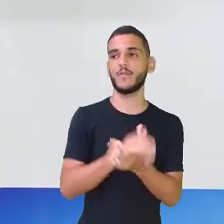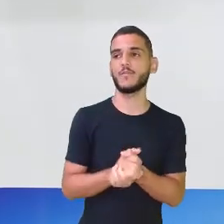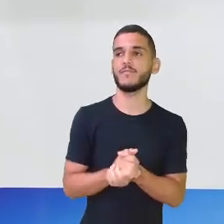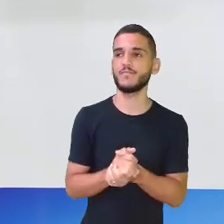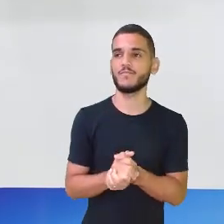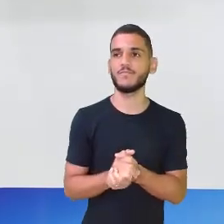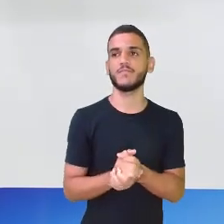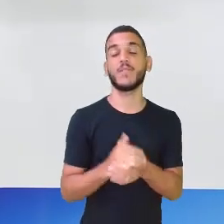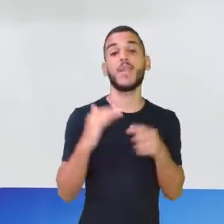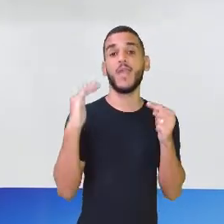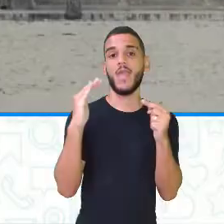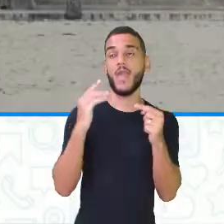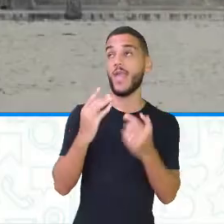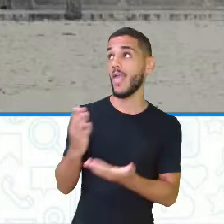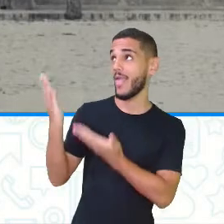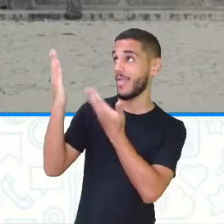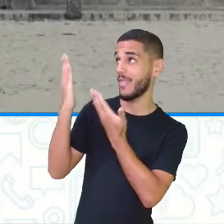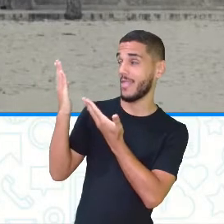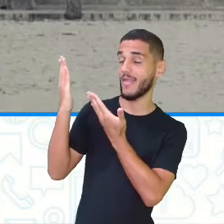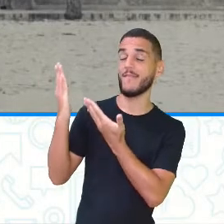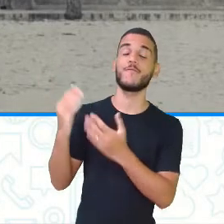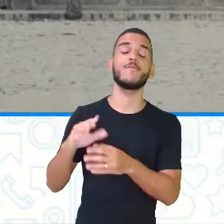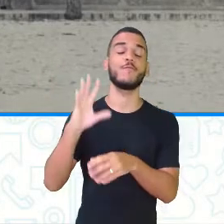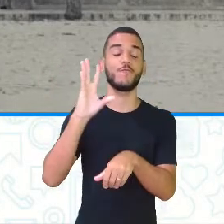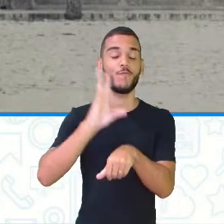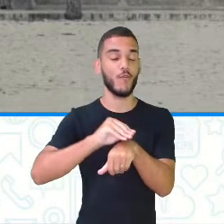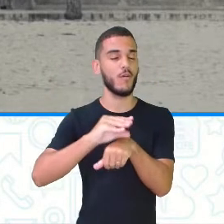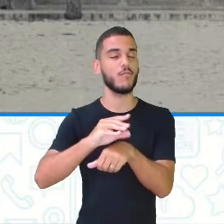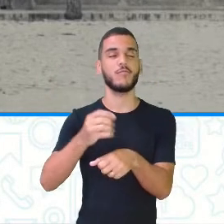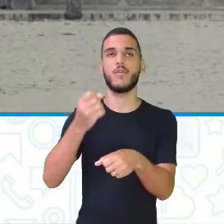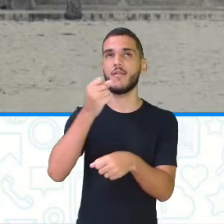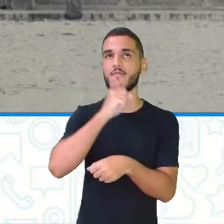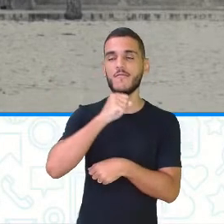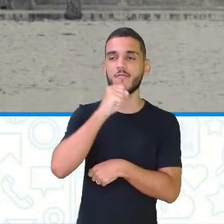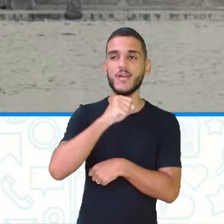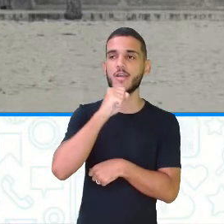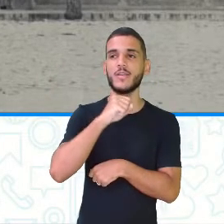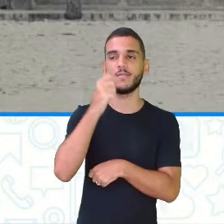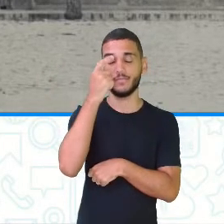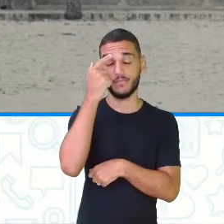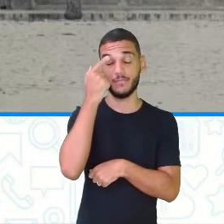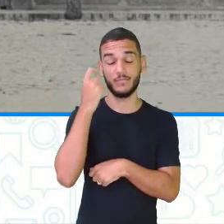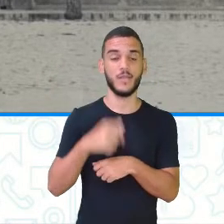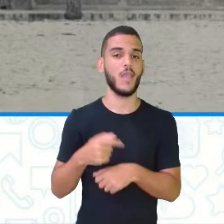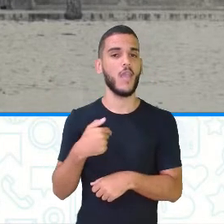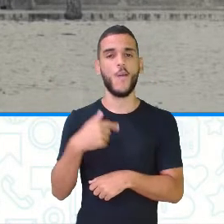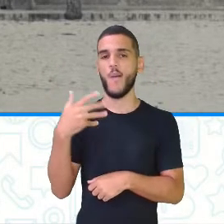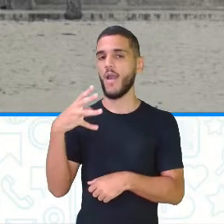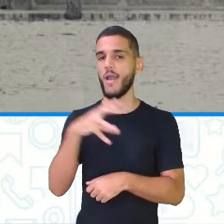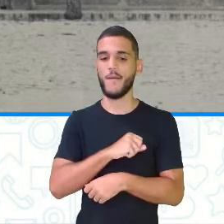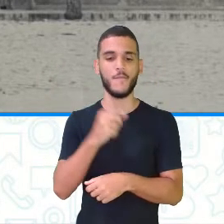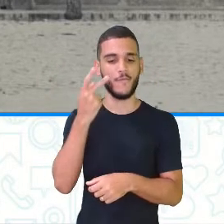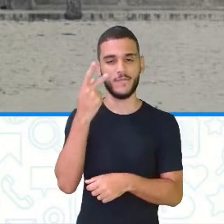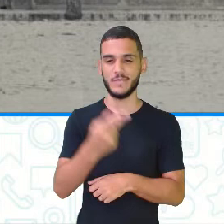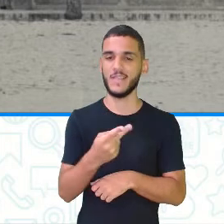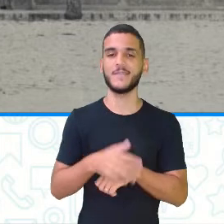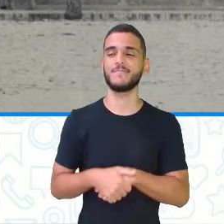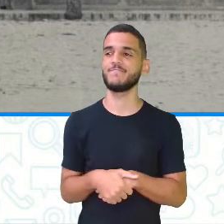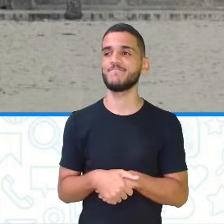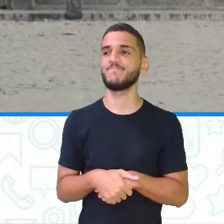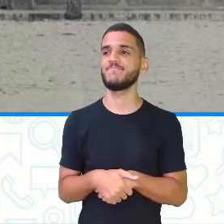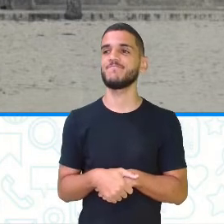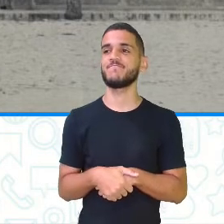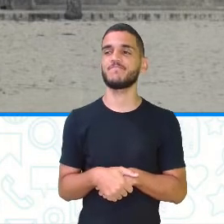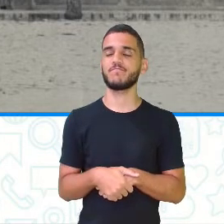bem antiga, tá? Mercado Público de São José. Pense no lugar que eu gosto de ir. Pense, é o Mercado Público de São